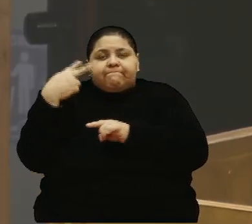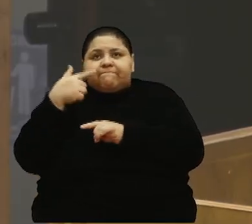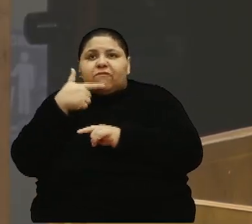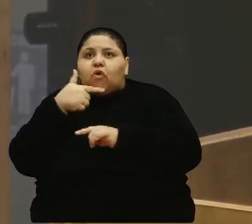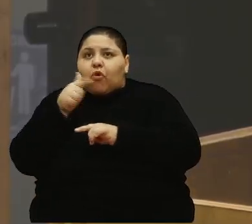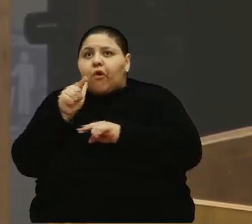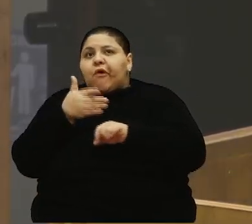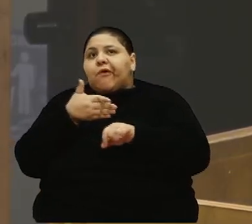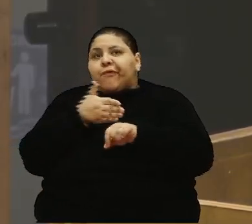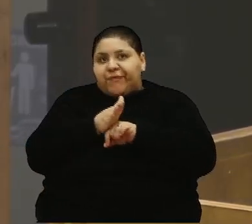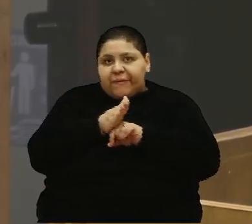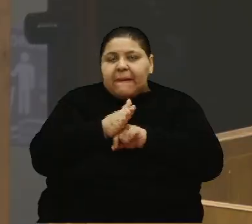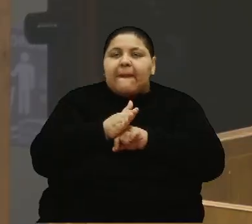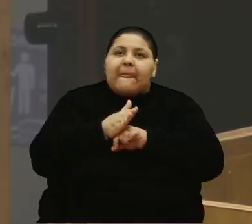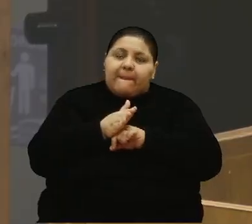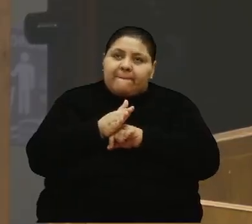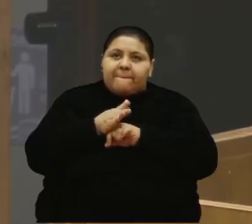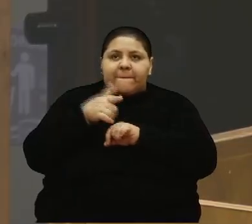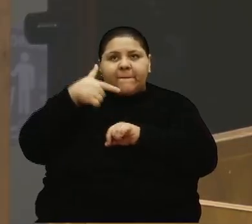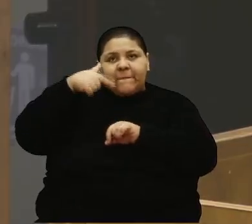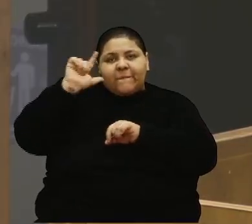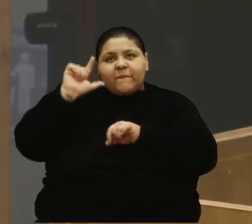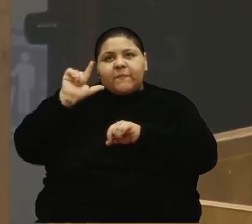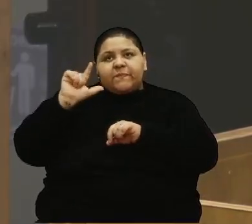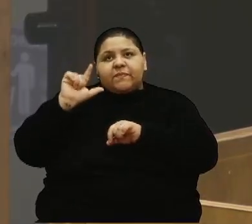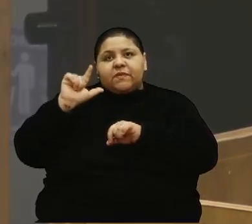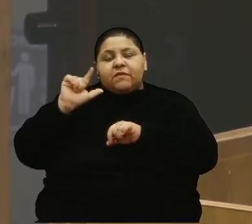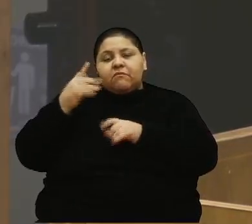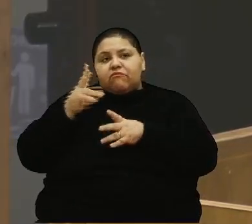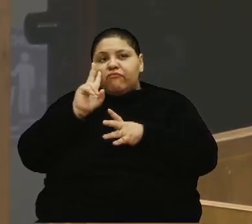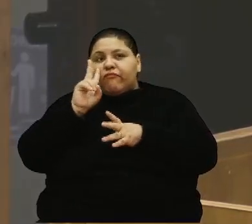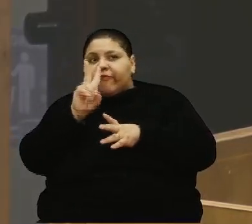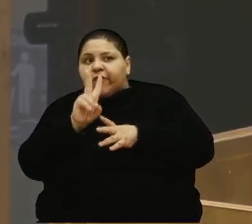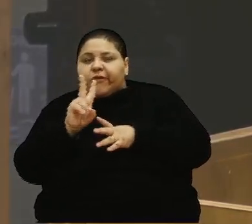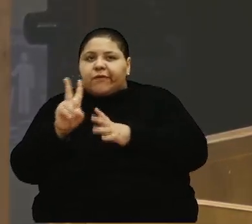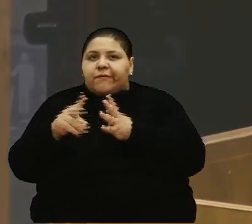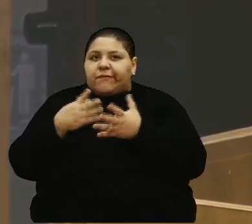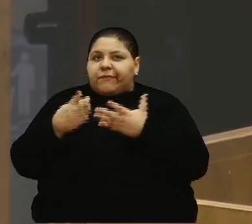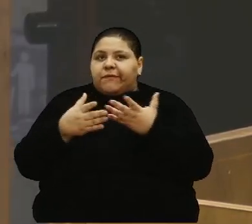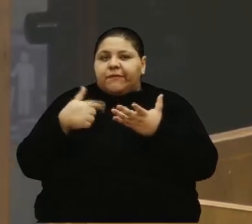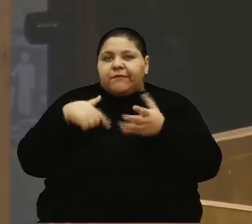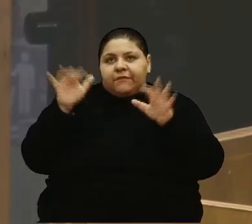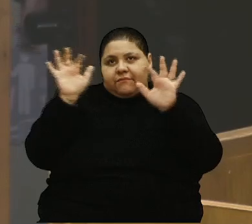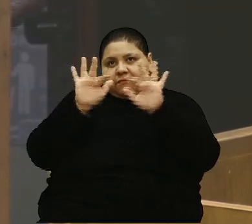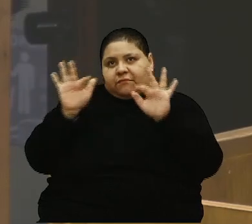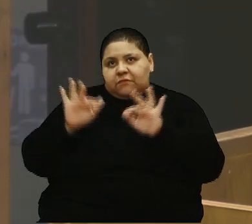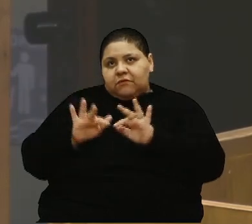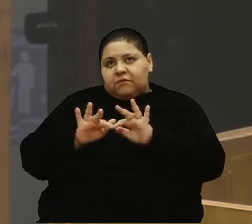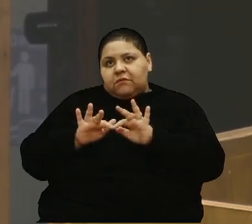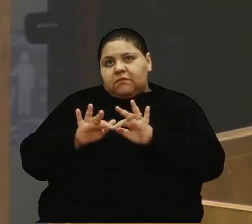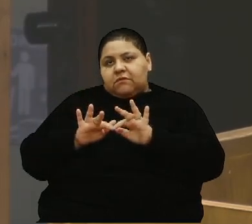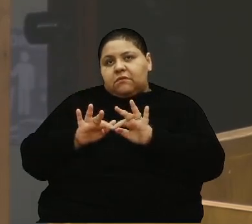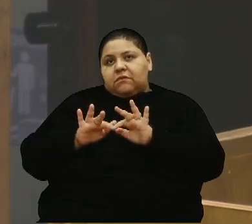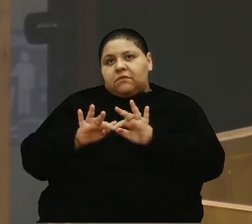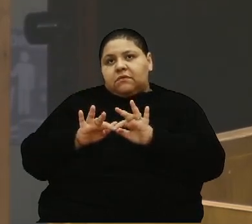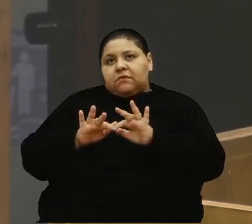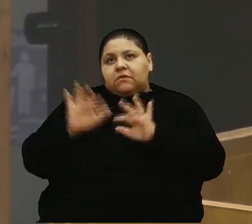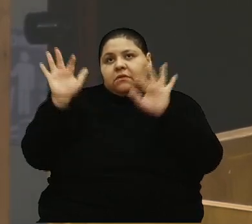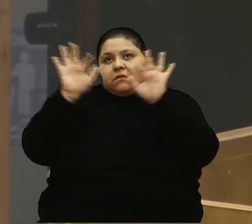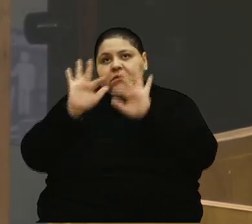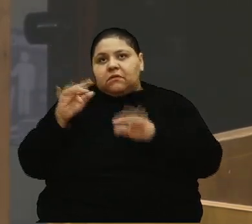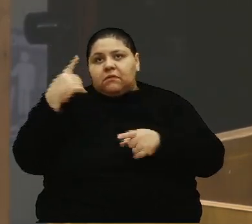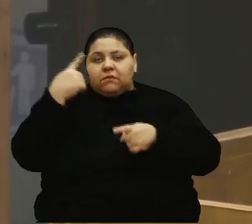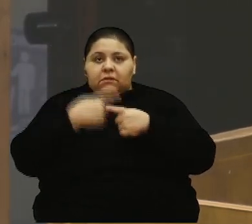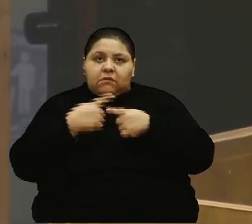conseguiram se fazer presentes ontem, pelo menos uma passada rápida, eles ficaram muito felizes. Eles ficaram muito felizes